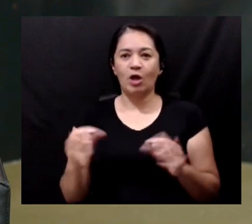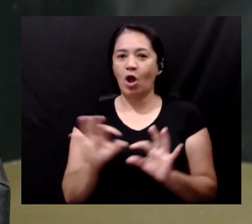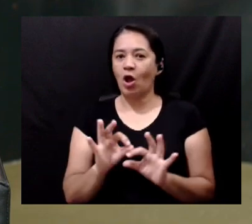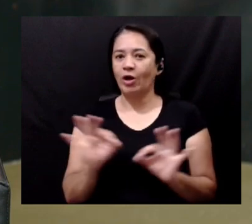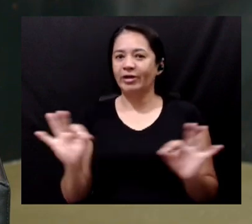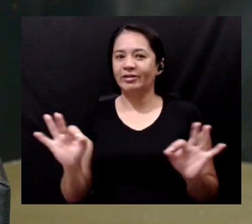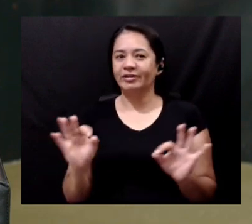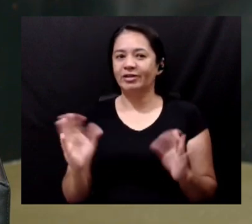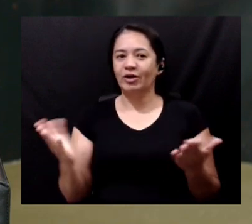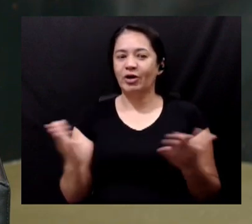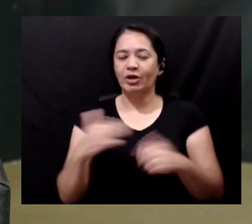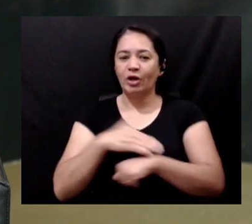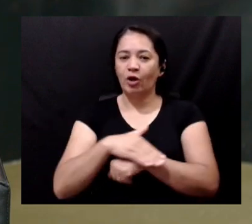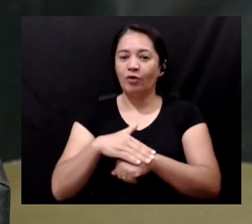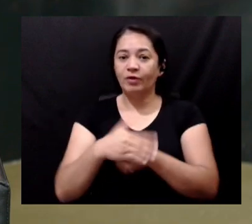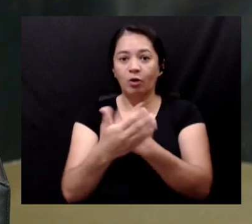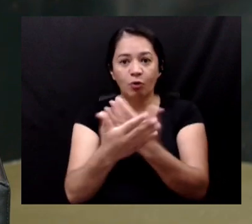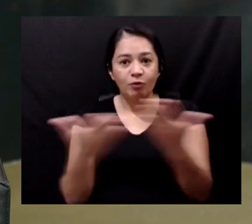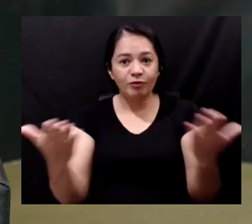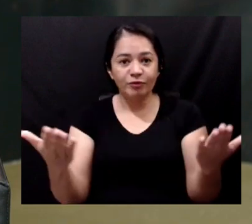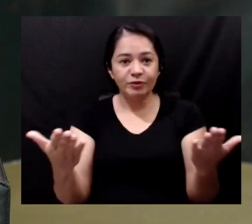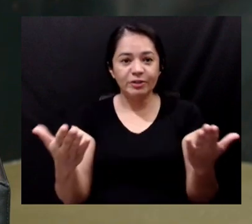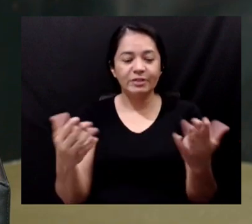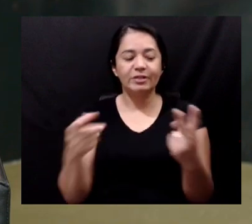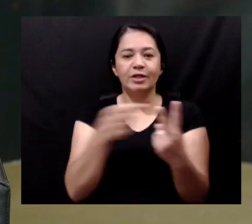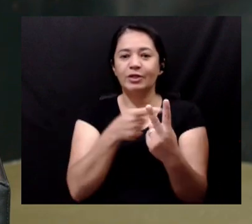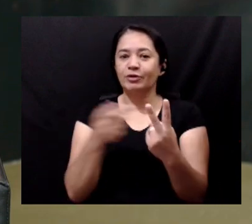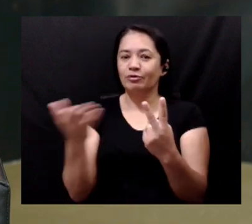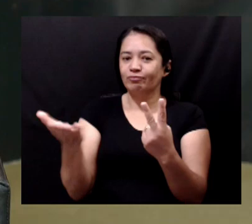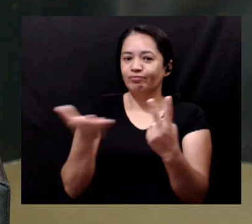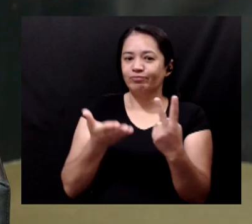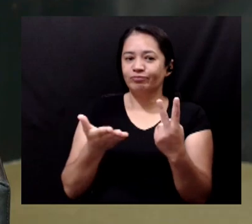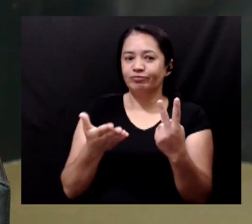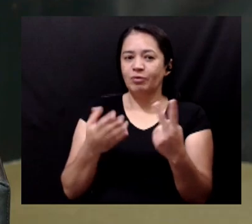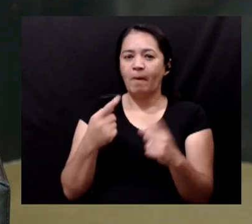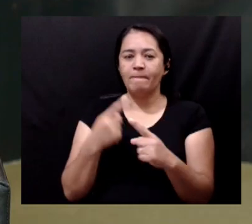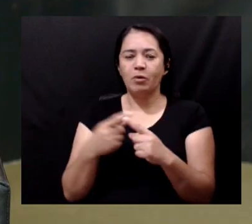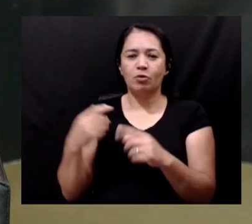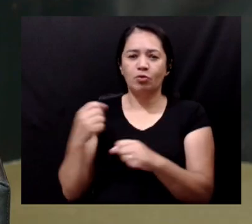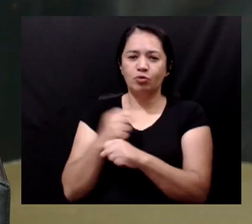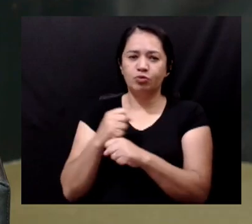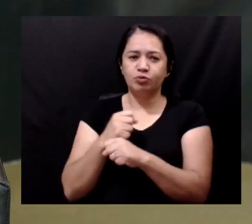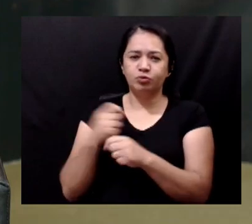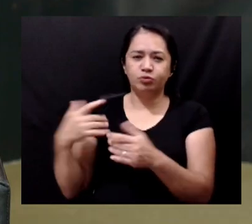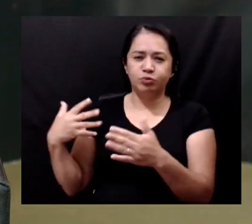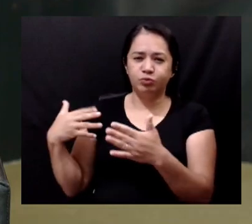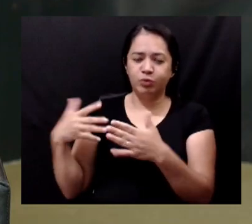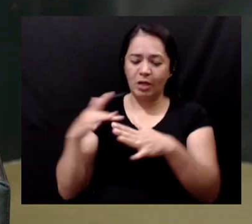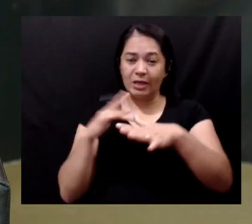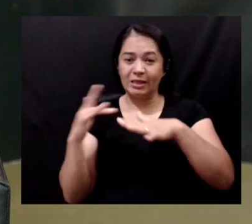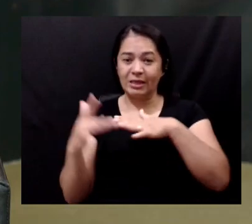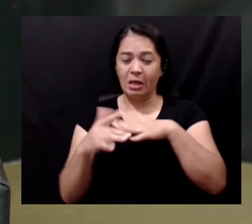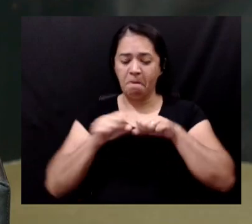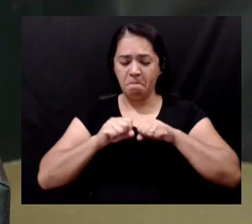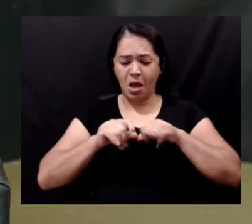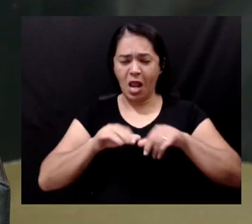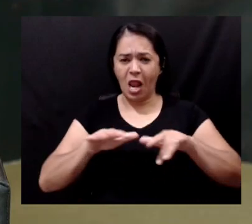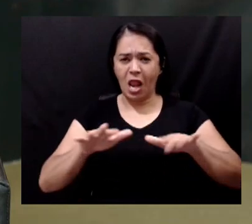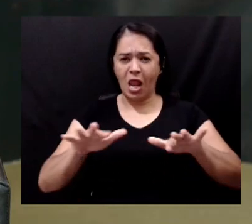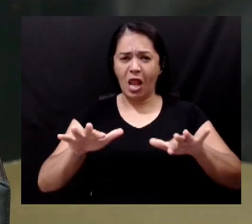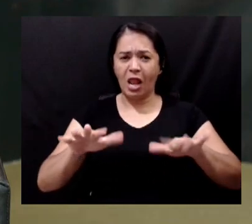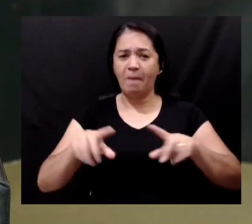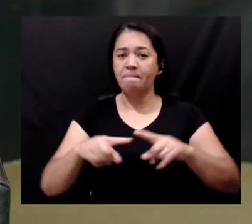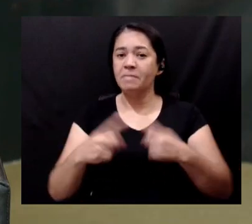com você e com os nossos entrevistados. Nos últimos anos, a popularização das redes sociais trouxe à tona uma série de desafios virais